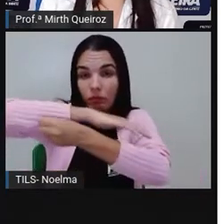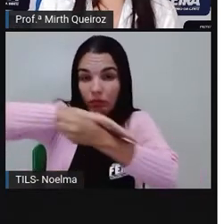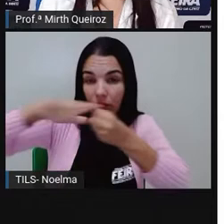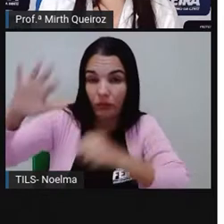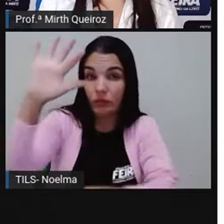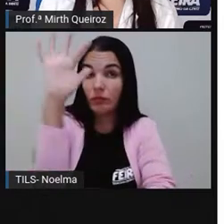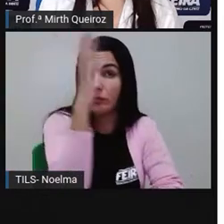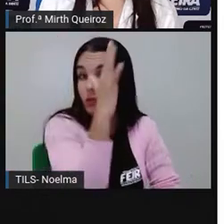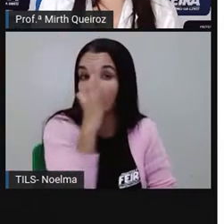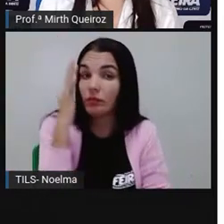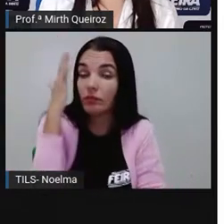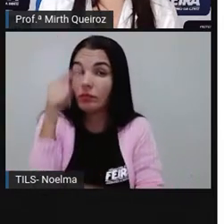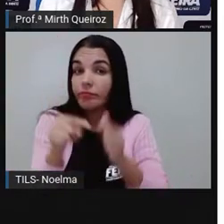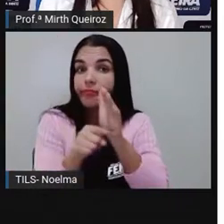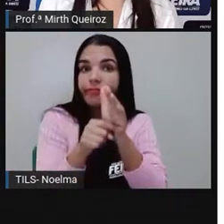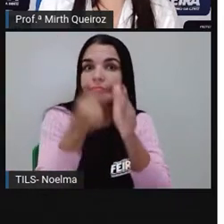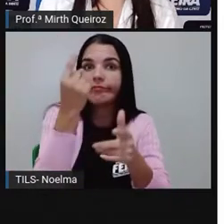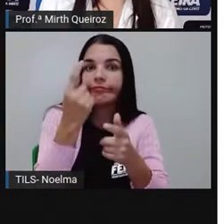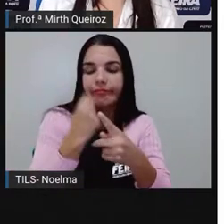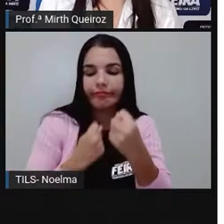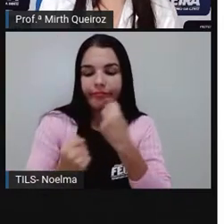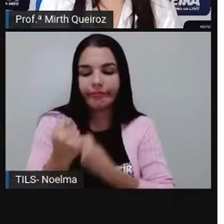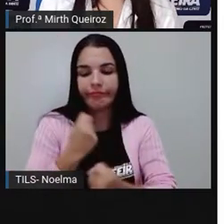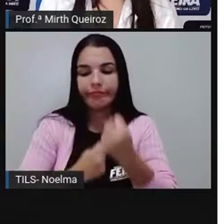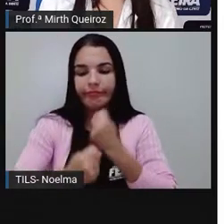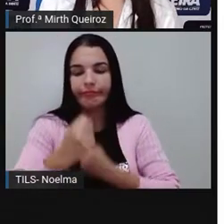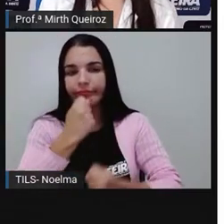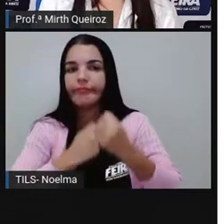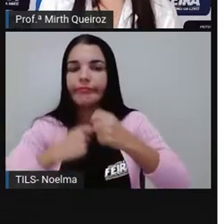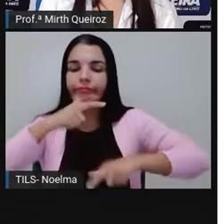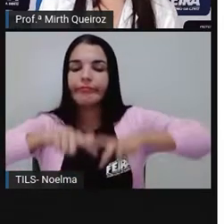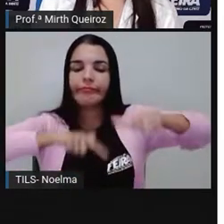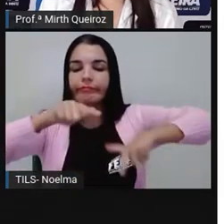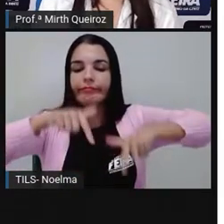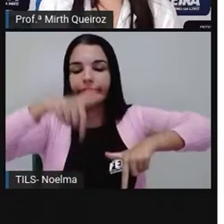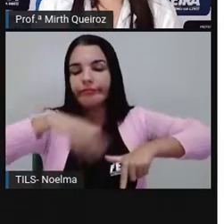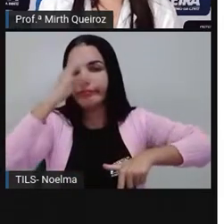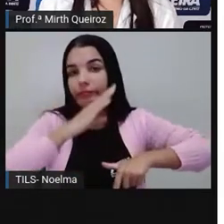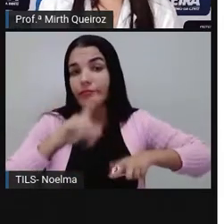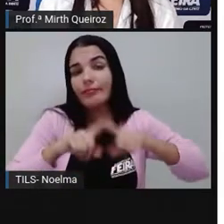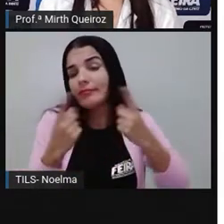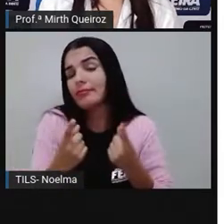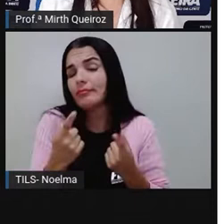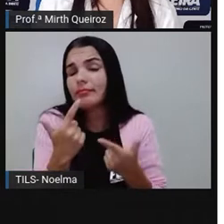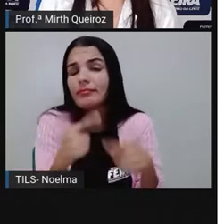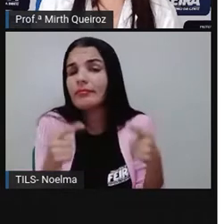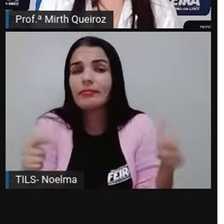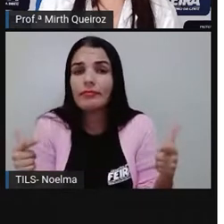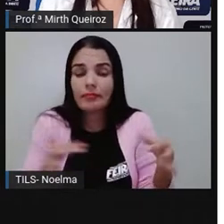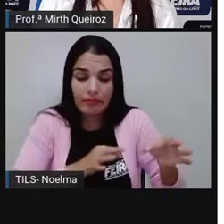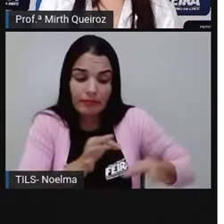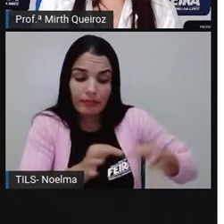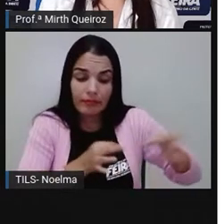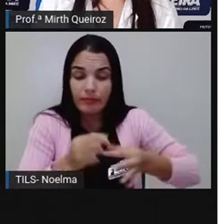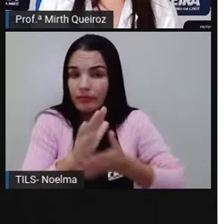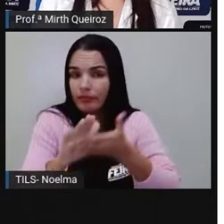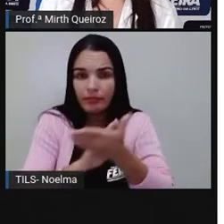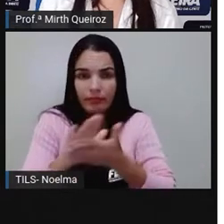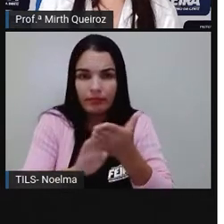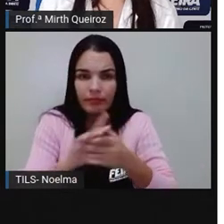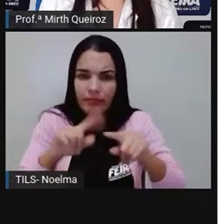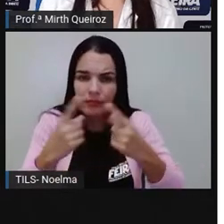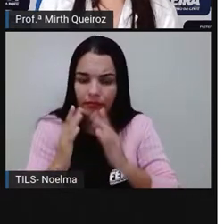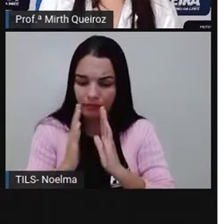então a primeira atividade econômica do Brasil, porém não era feito de forma organizada. Esse